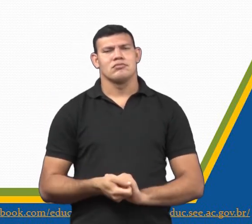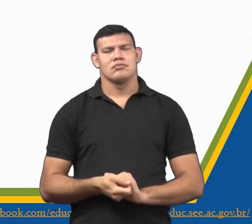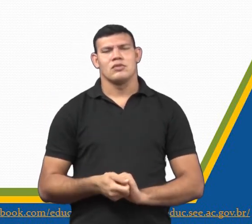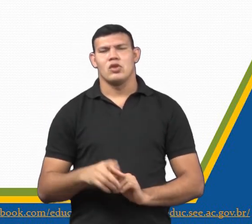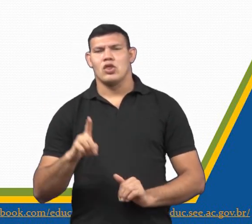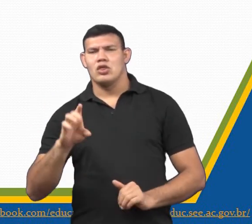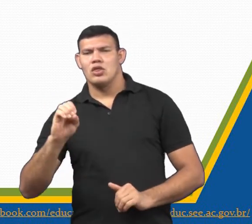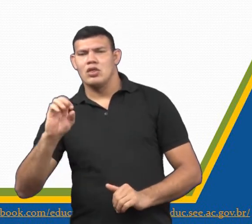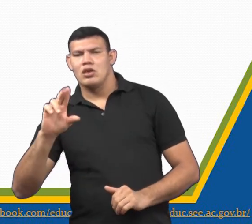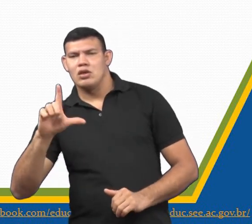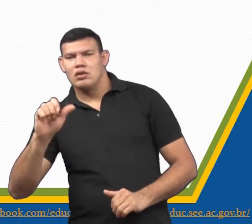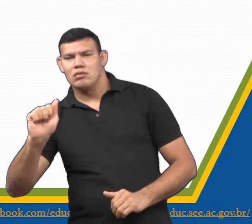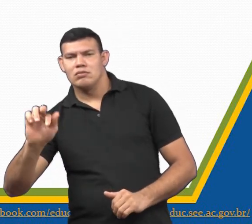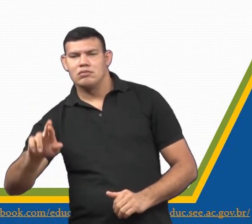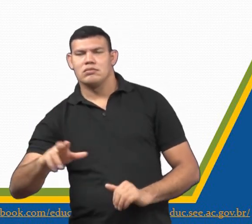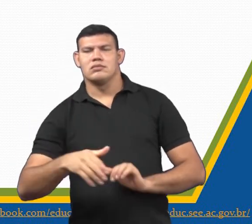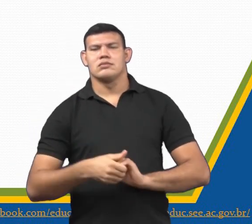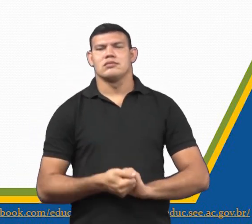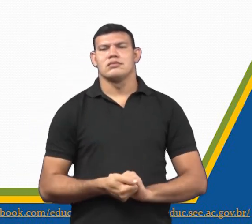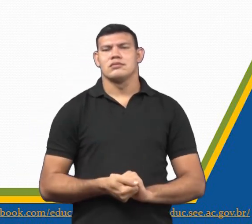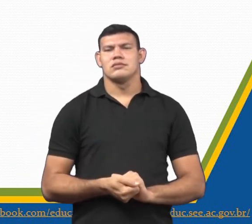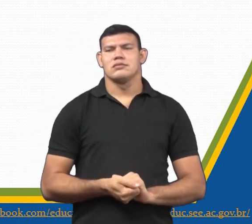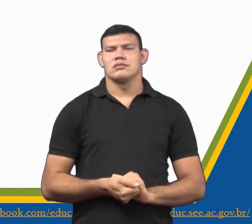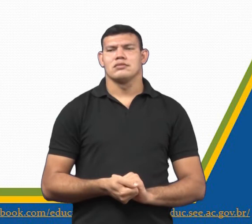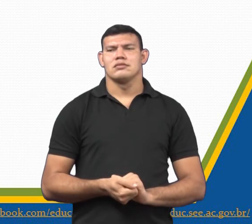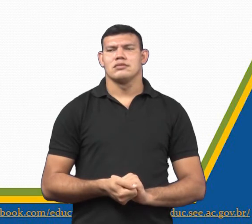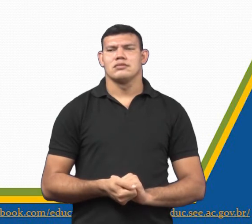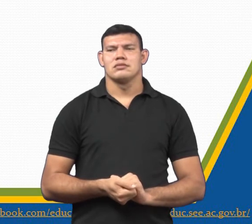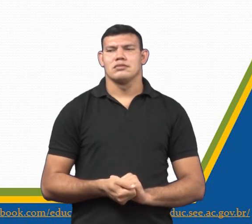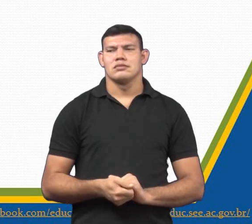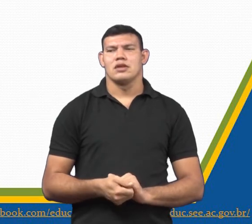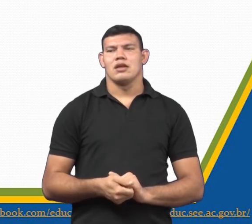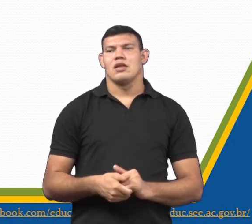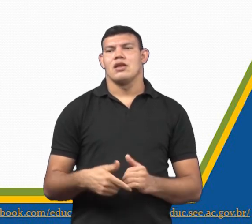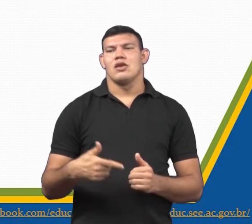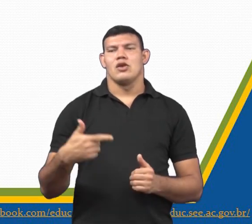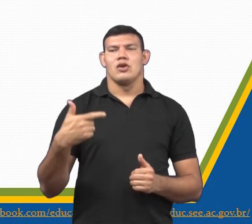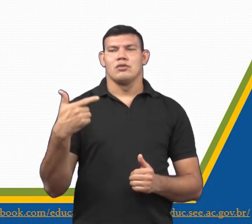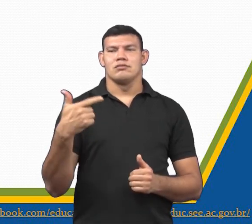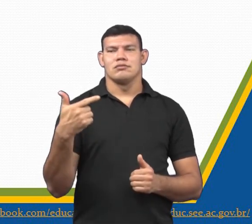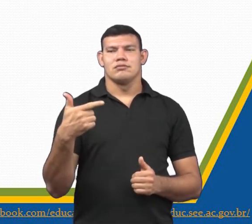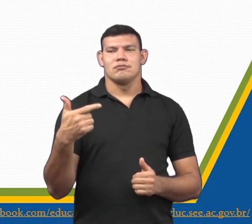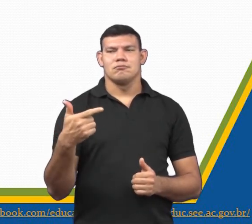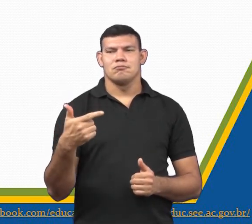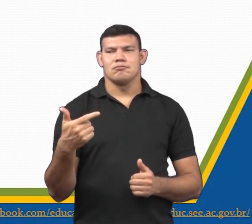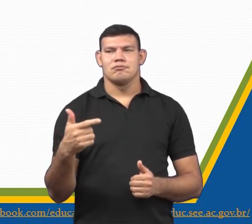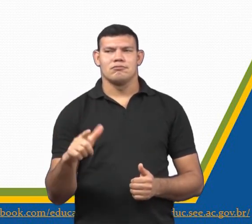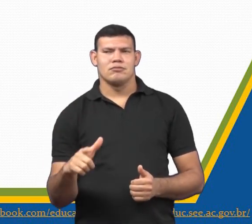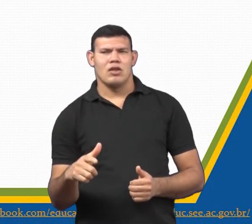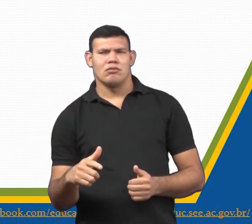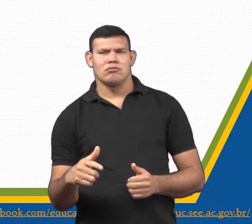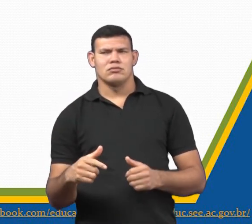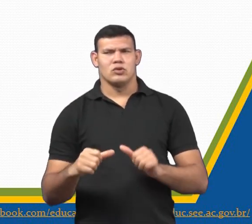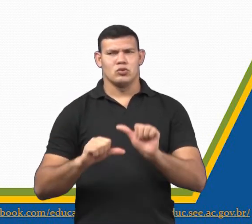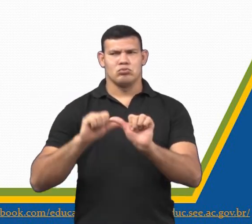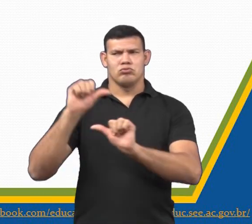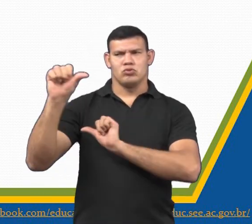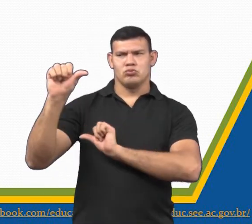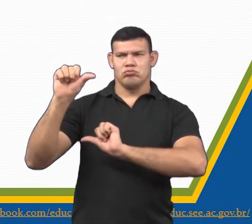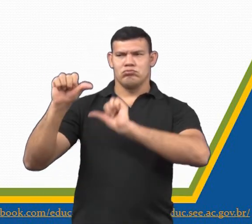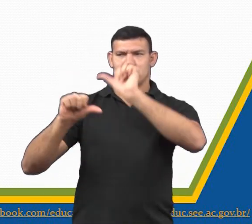pra gente, né, a número 2. Expressar opinião. Tá só invertida ali, tá,